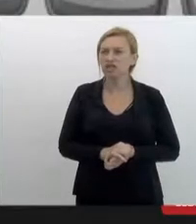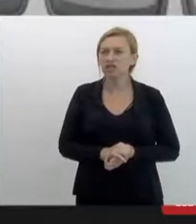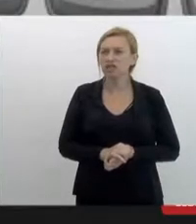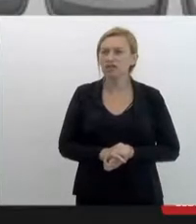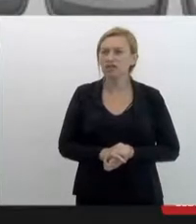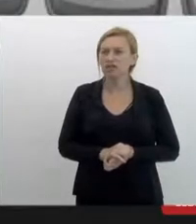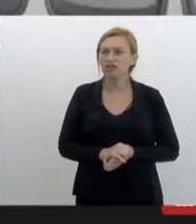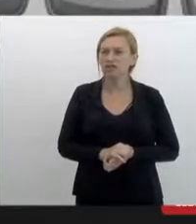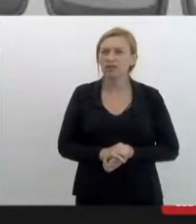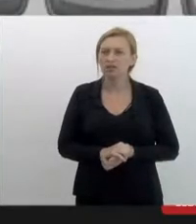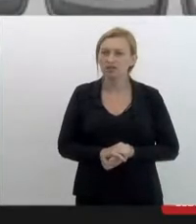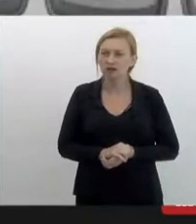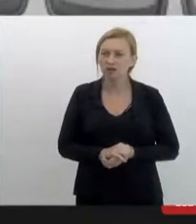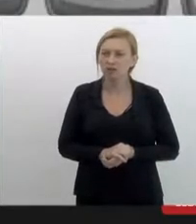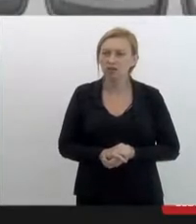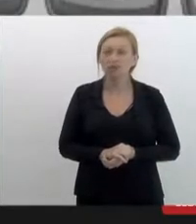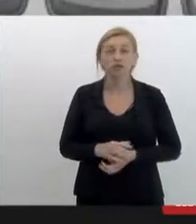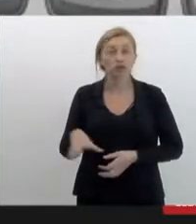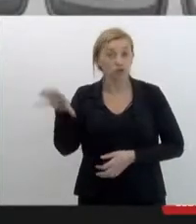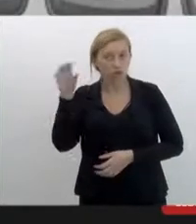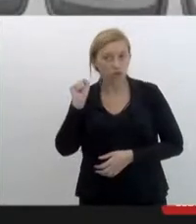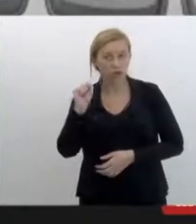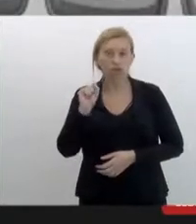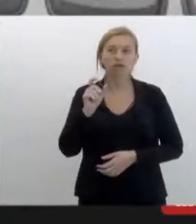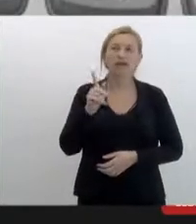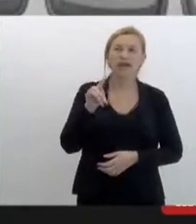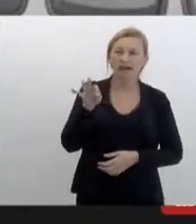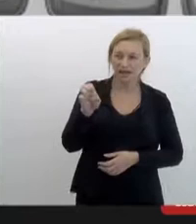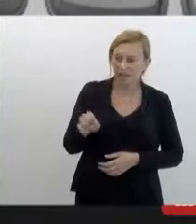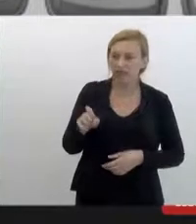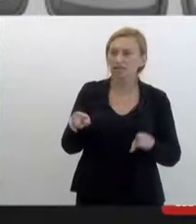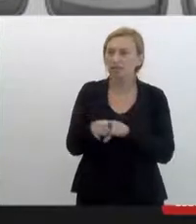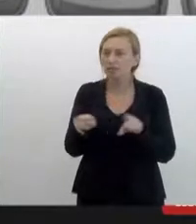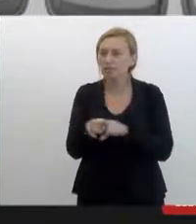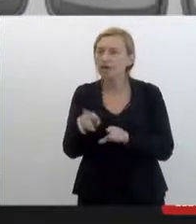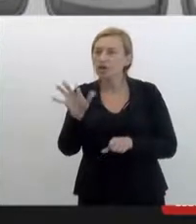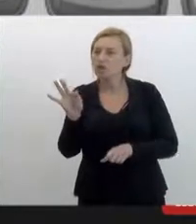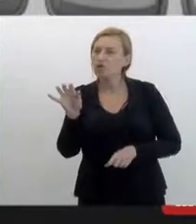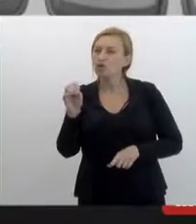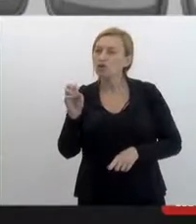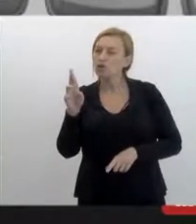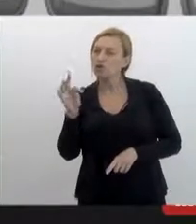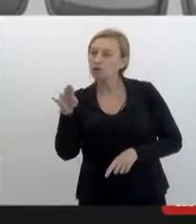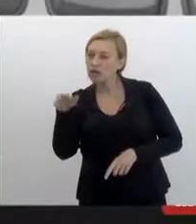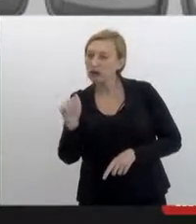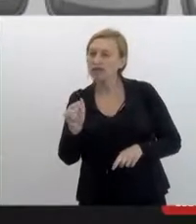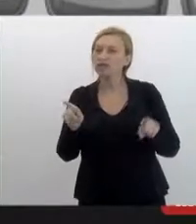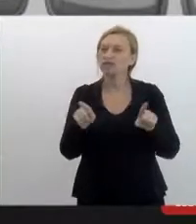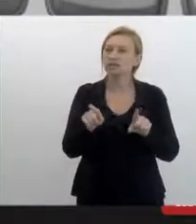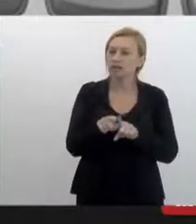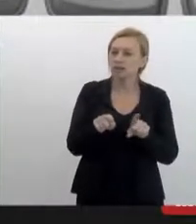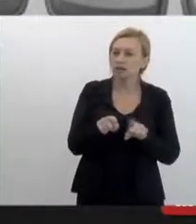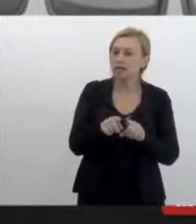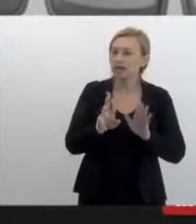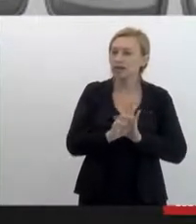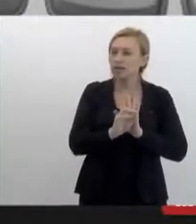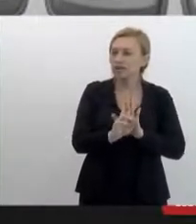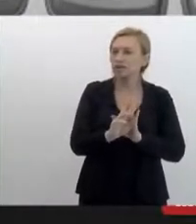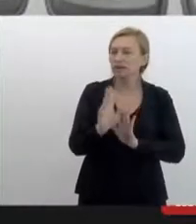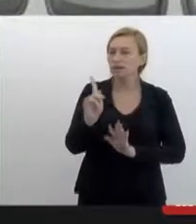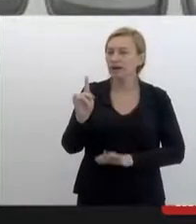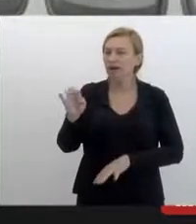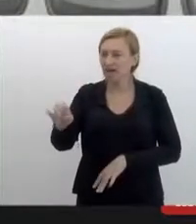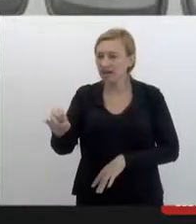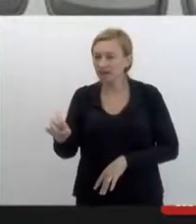consegui ouvir a fala de Fortunato também. Do representante do Parque